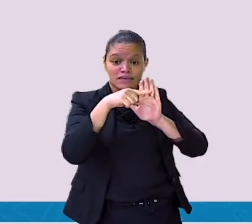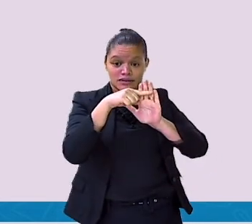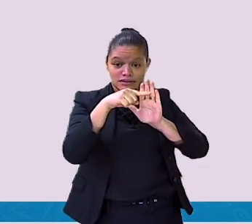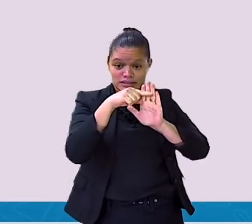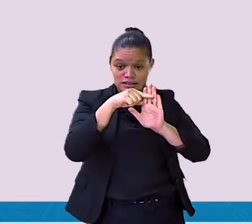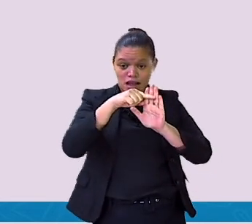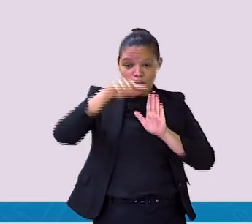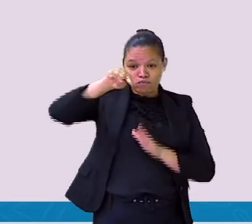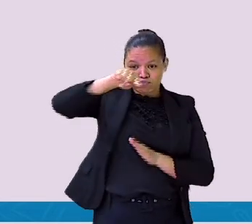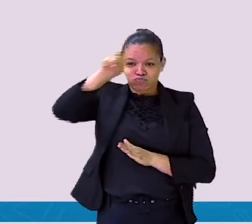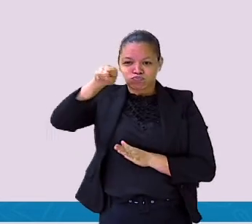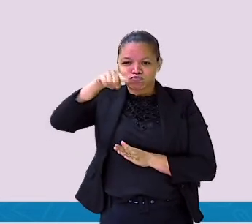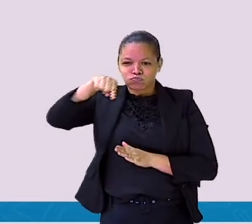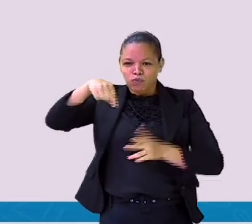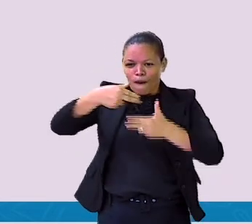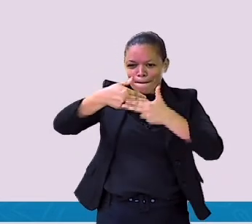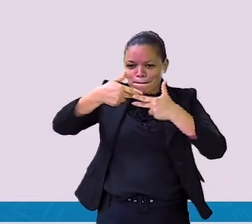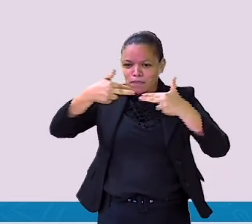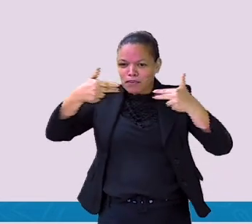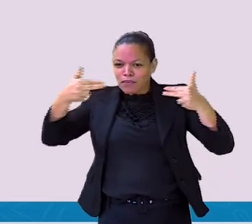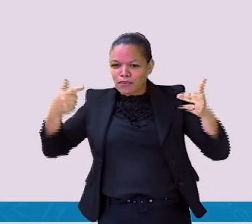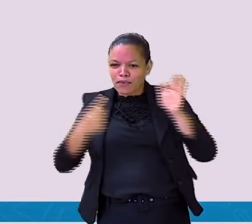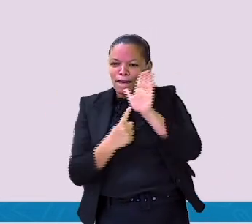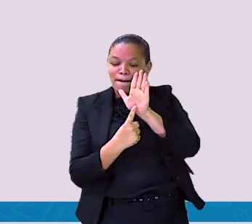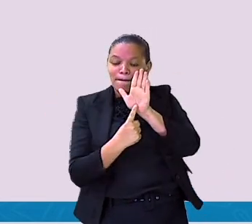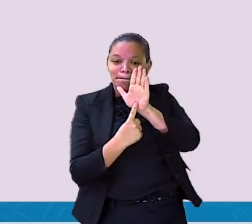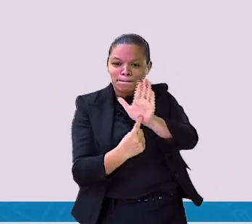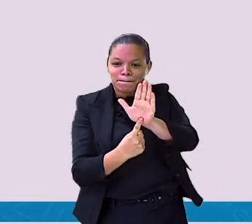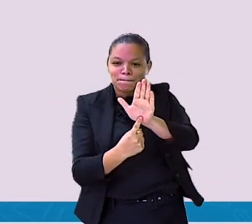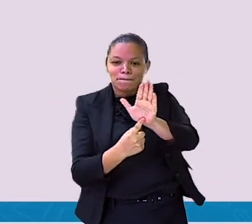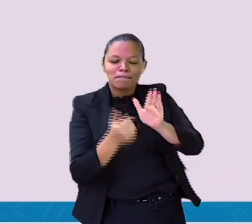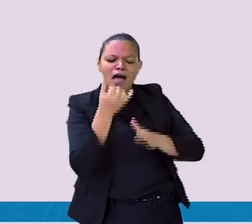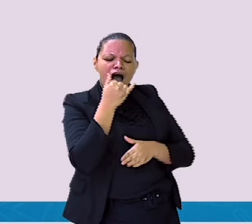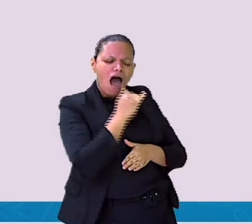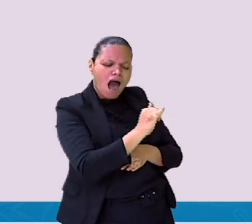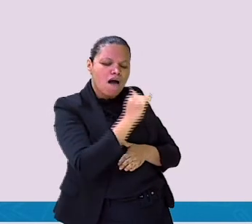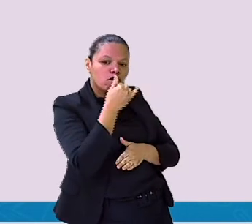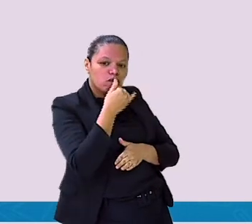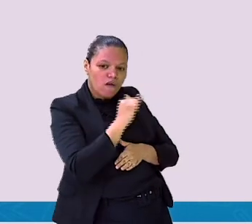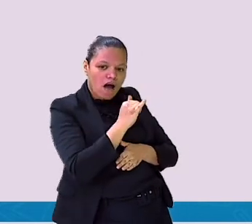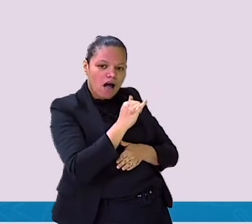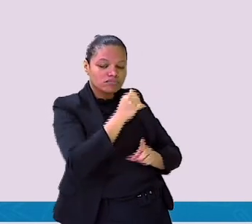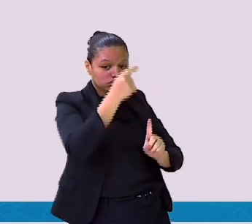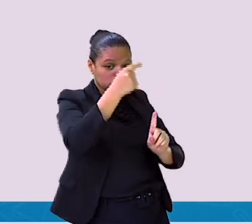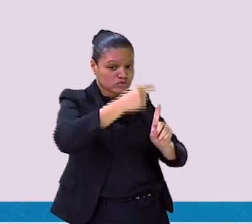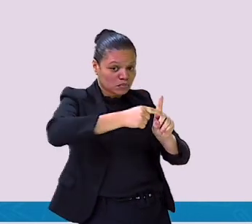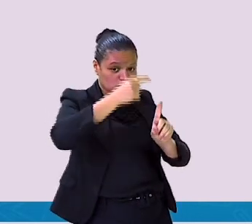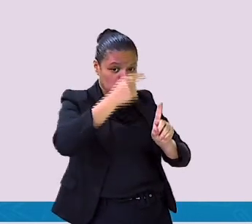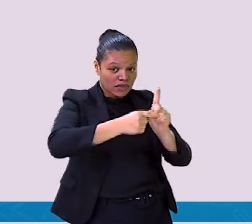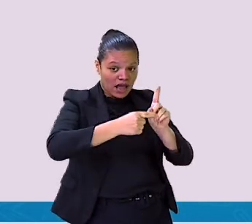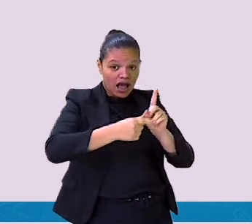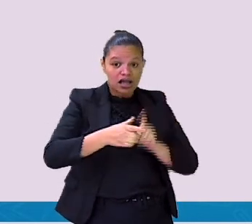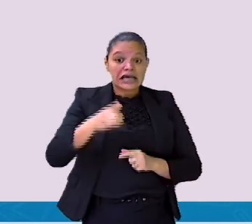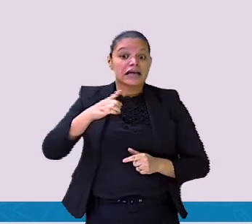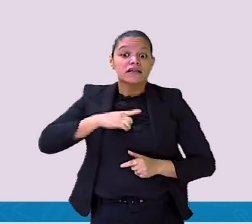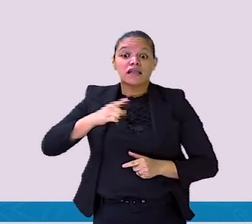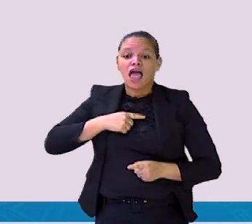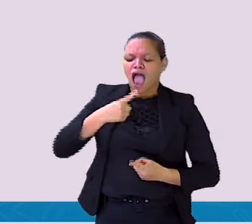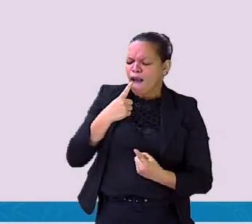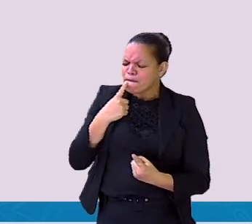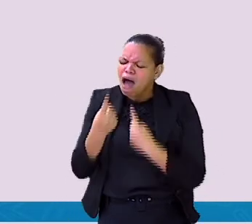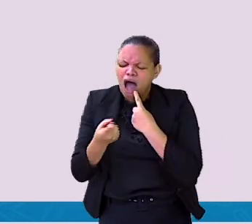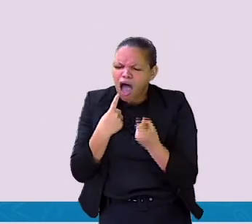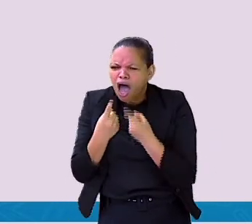que indica o início da fala dos personagens lá no texto, que tem diálogos, como no texto que